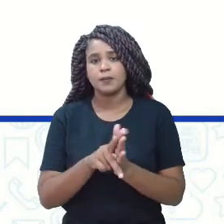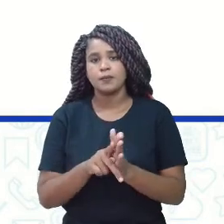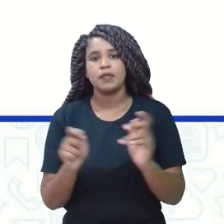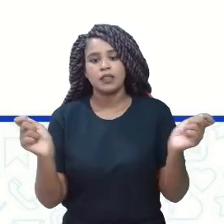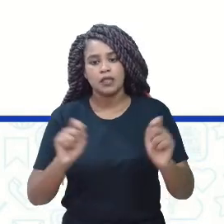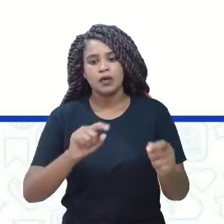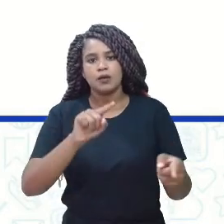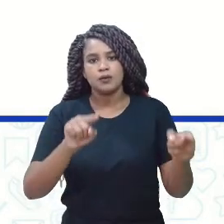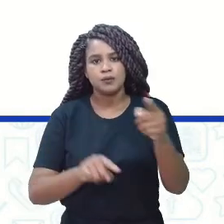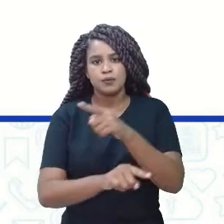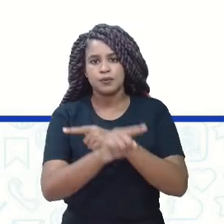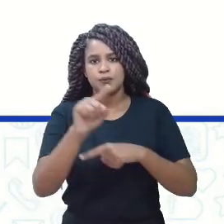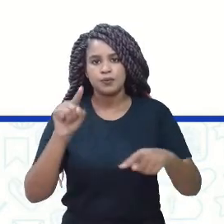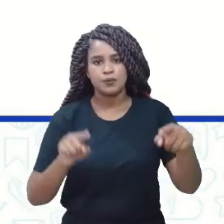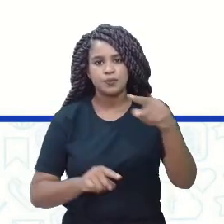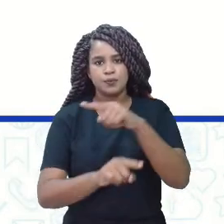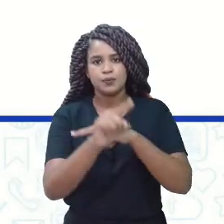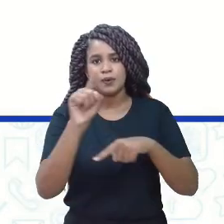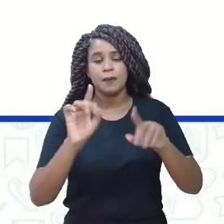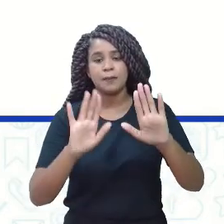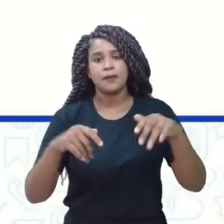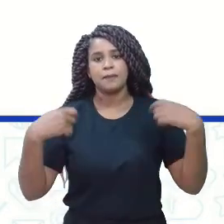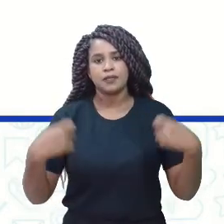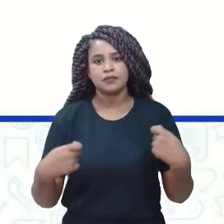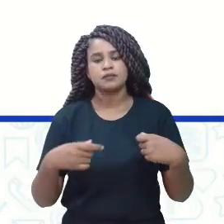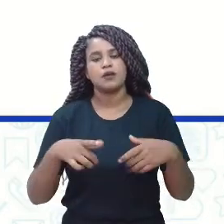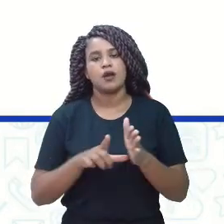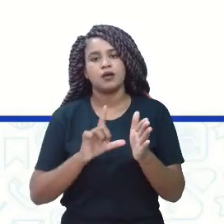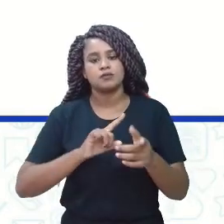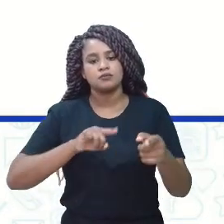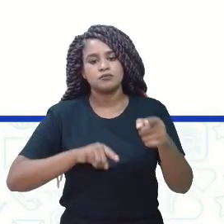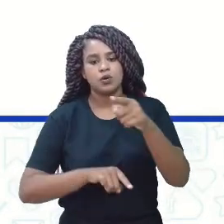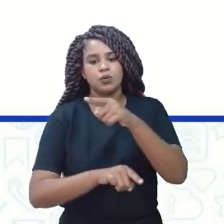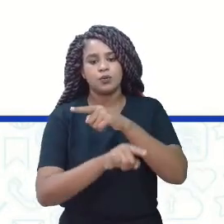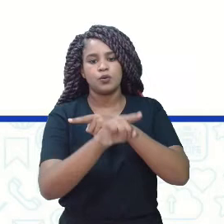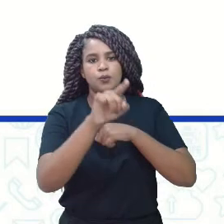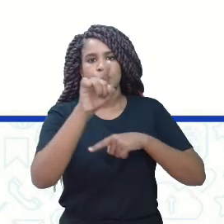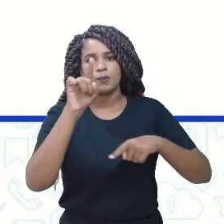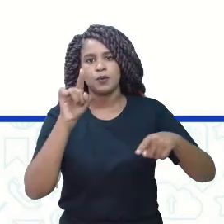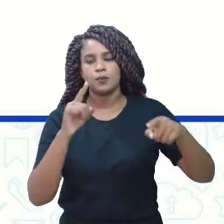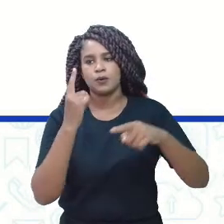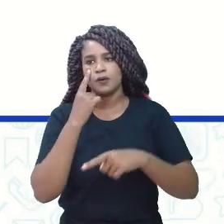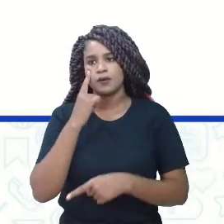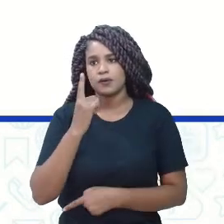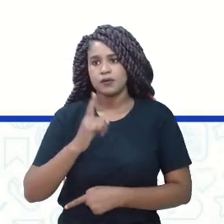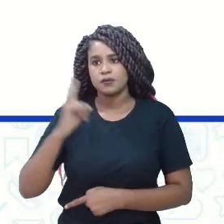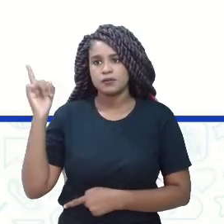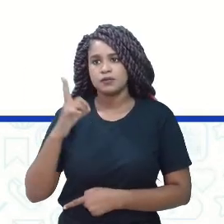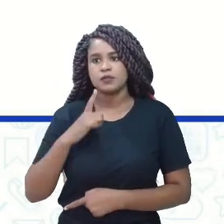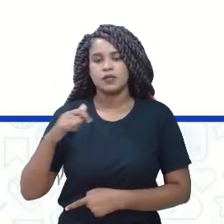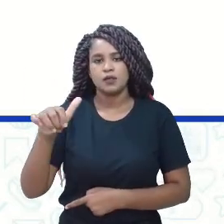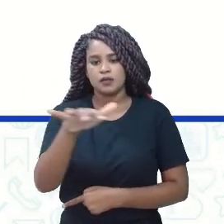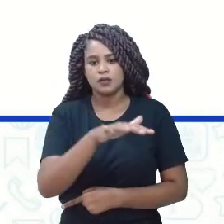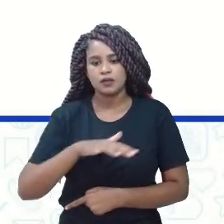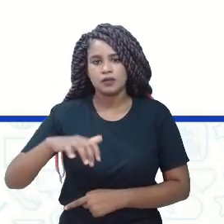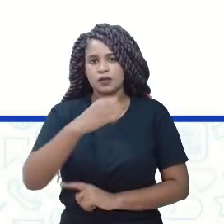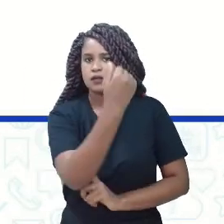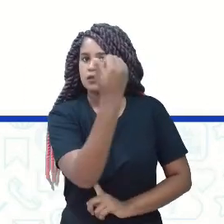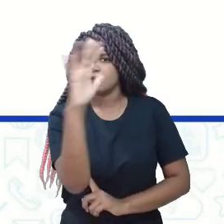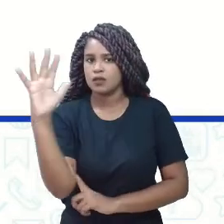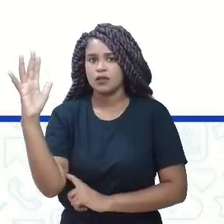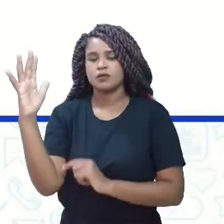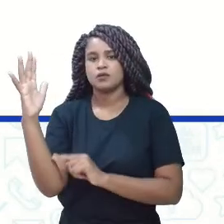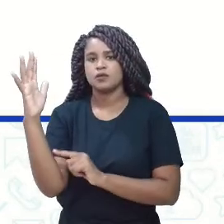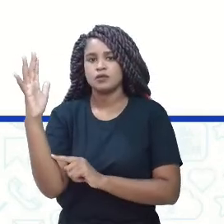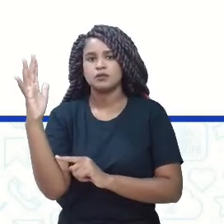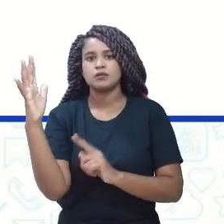se renovar, ela tem que passar por esse ciclo aí, ó. Então nós temos aí o nosso queridíssimo ambiente, né, nossa natureza,